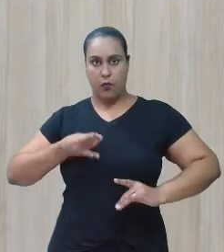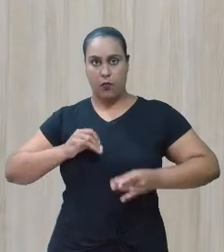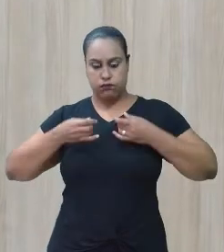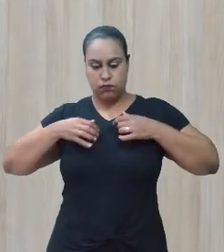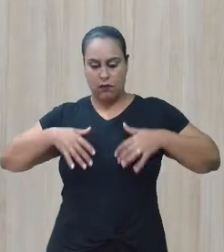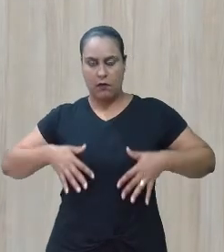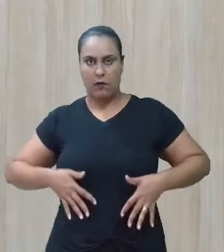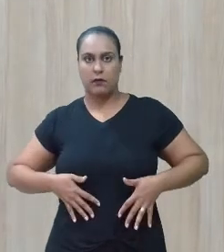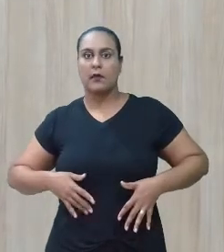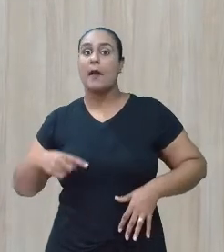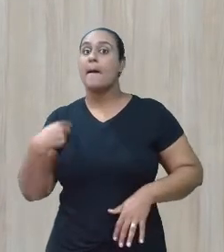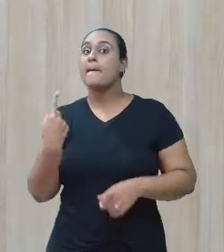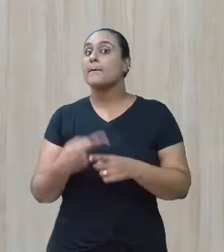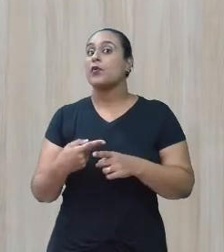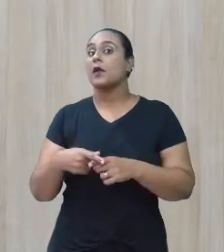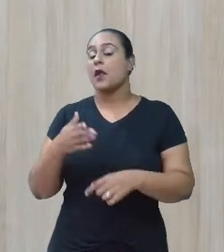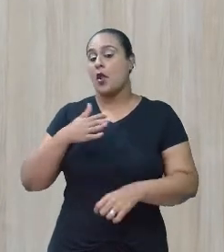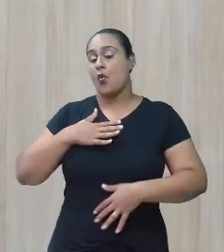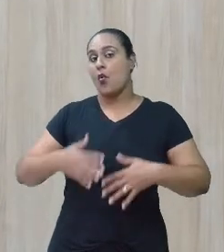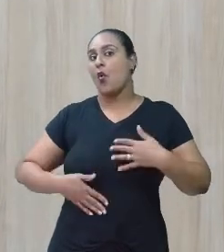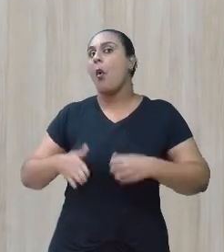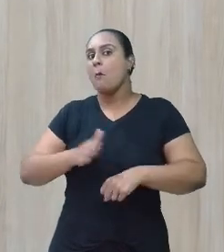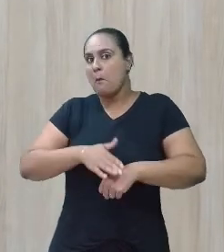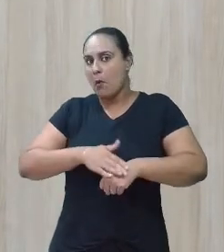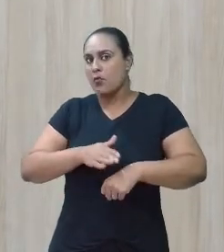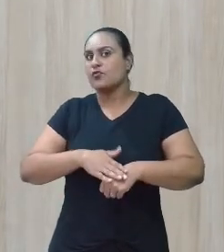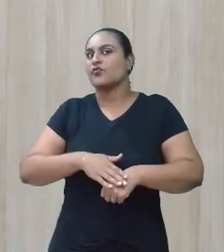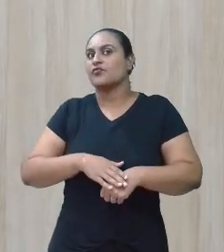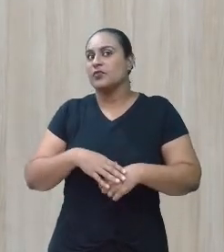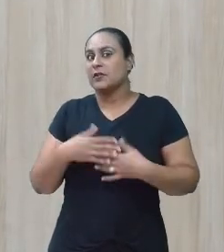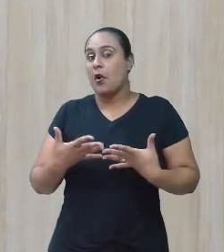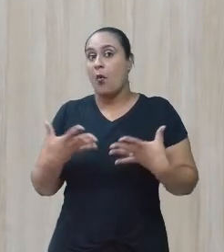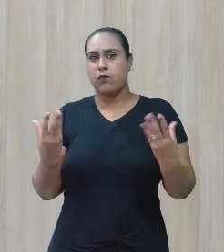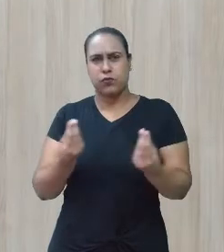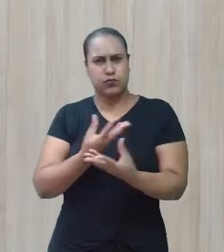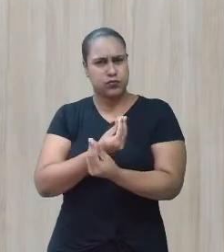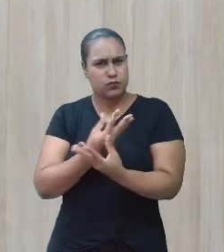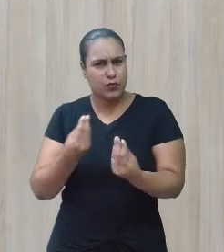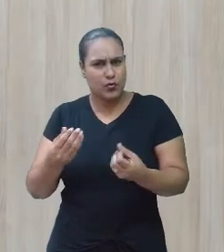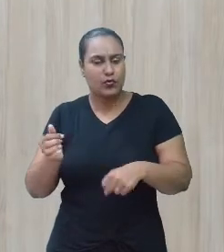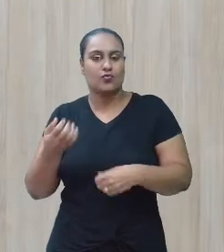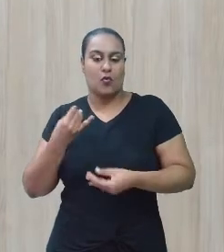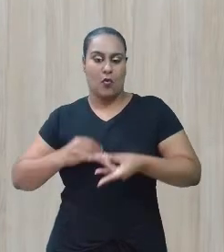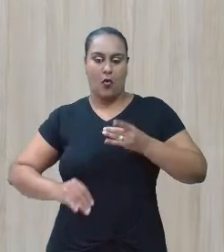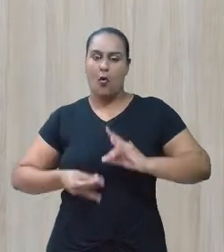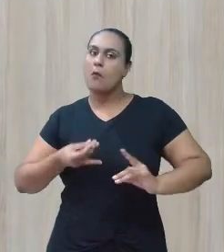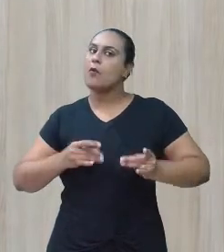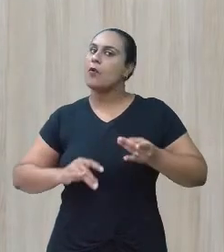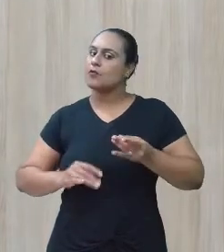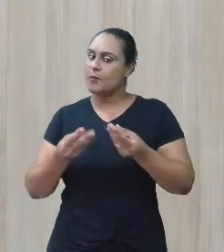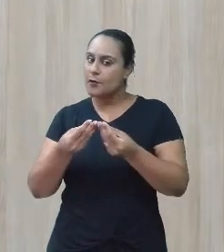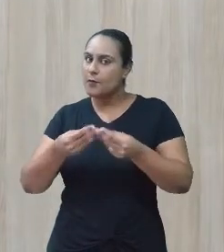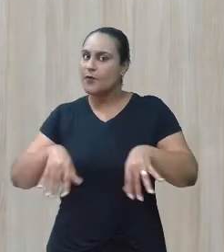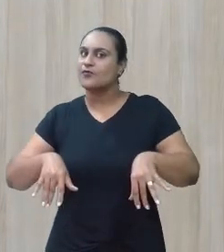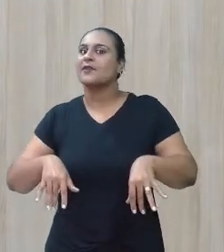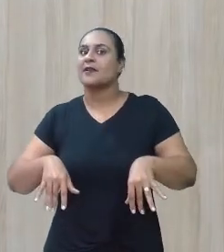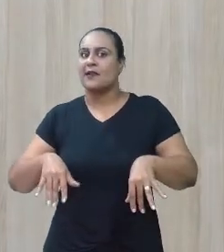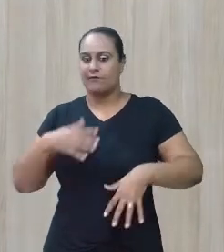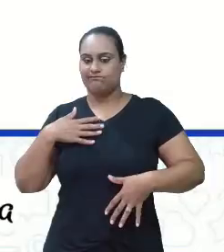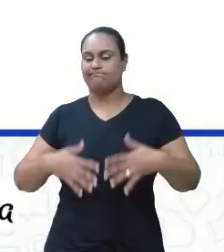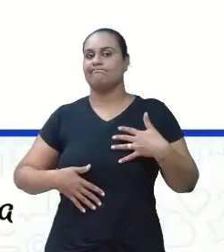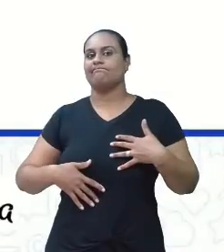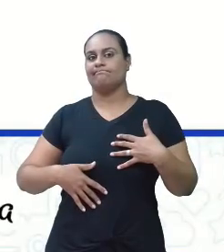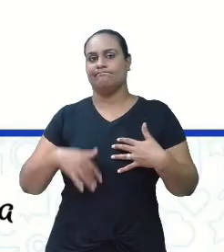nós fabricarmos, também o hormônio em excesso também afeta o metabolismo da mulher. O implante,